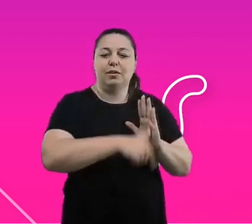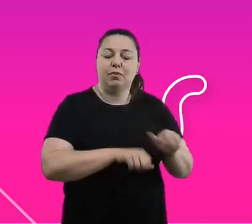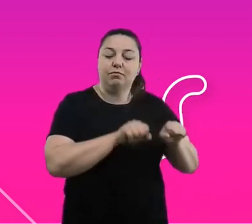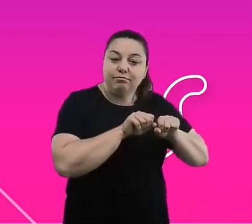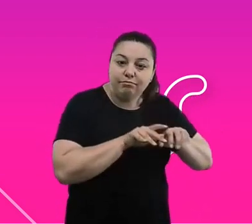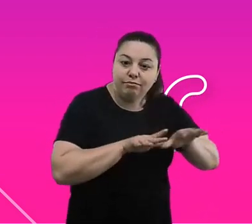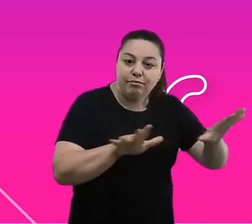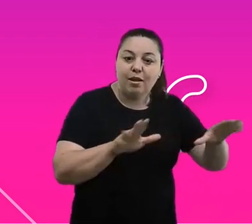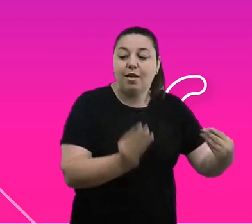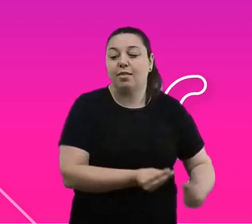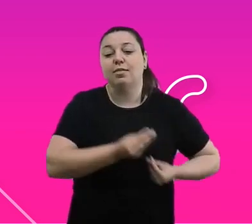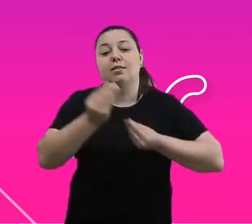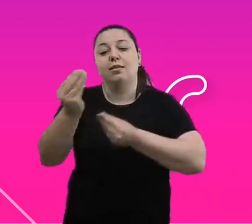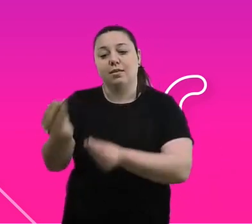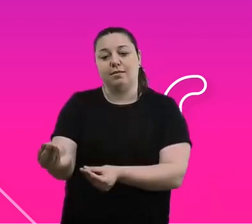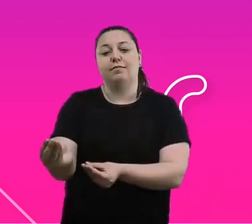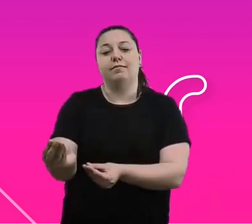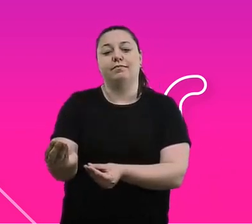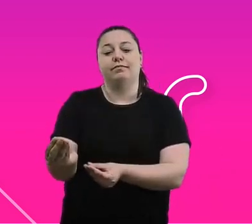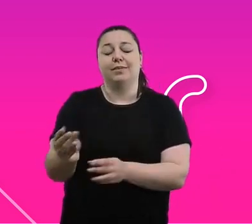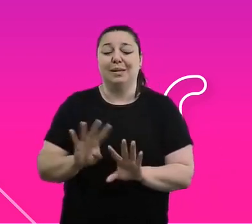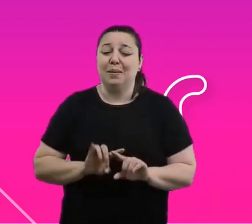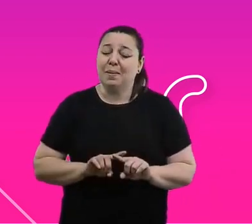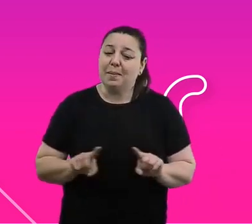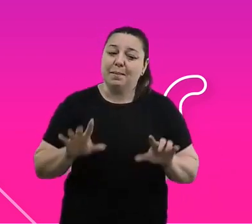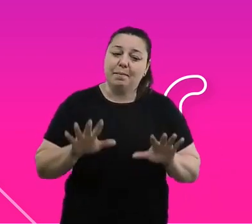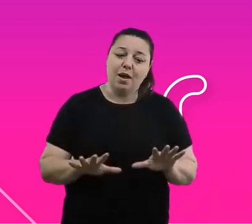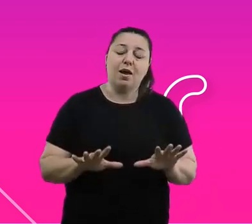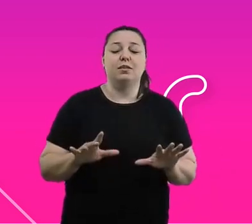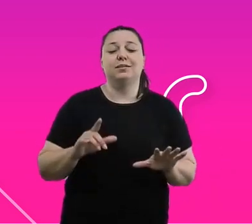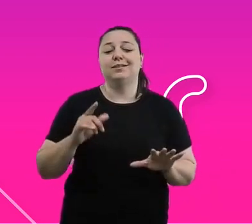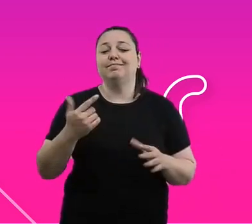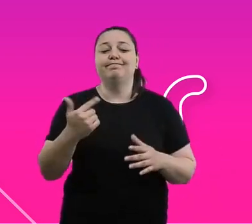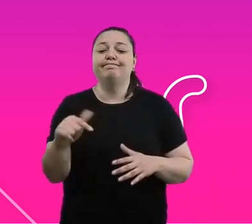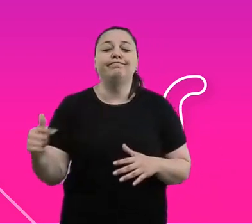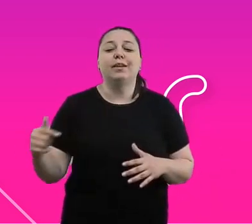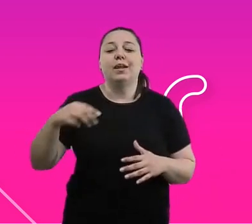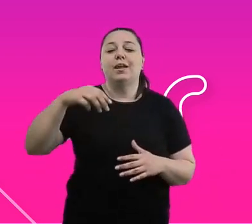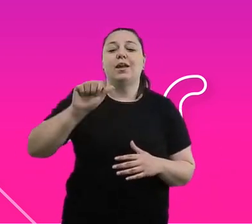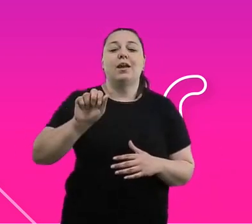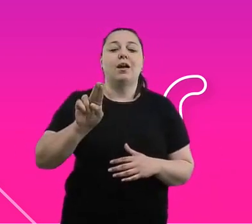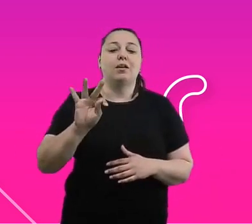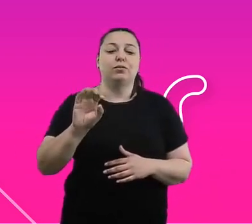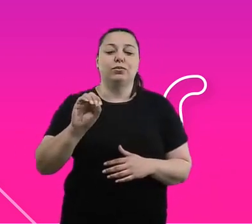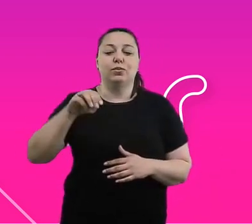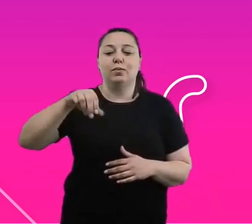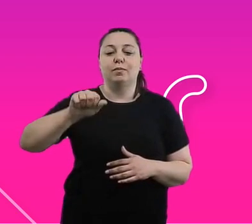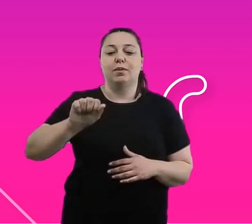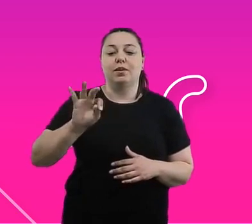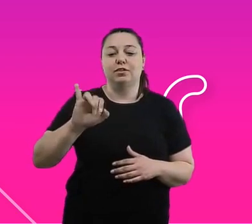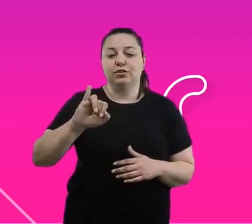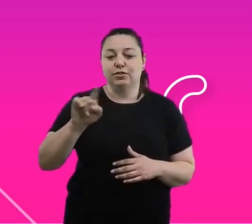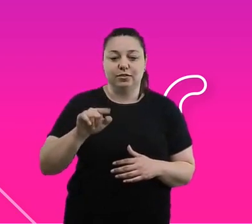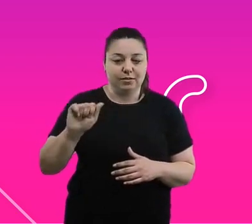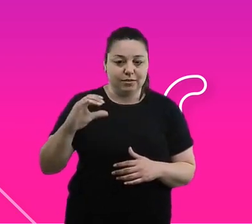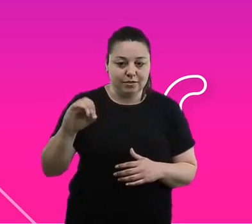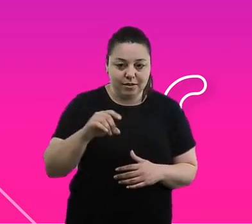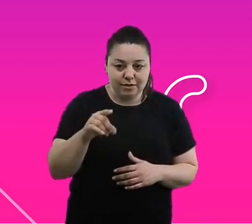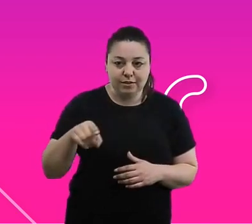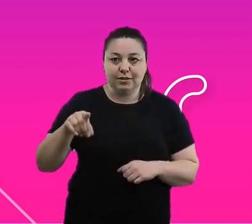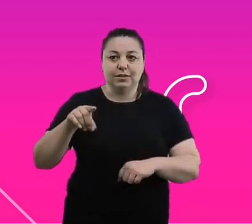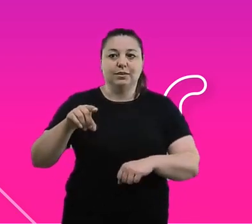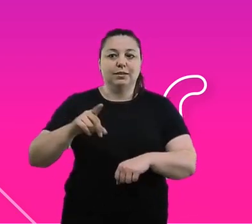público. Só que é um processo pouco automatizado e bem sujeito a erros e que leva algum tempo. Então,